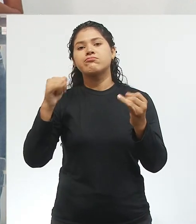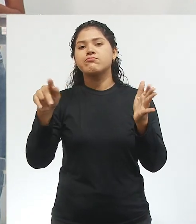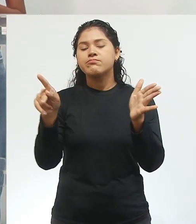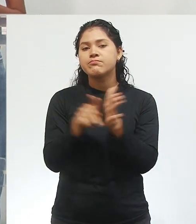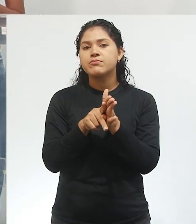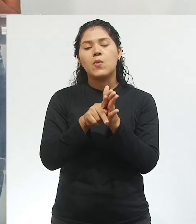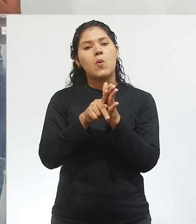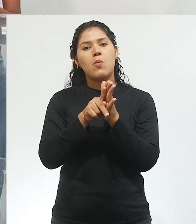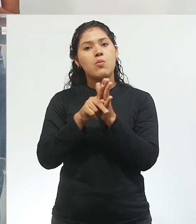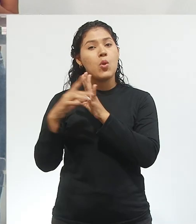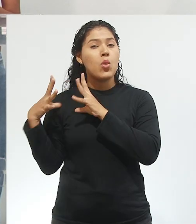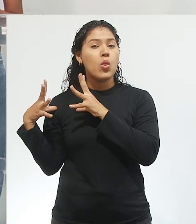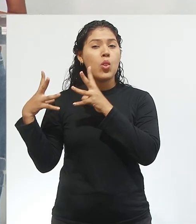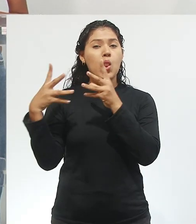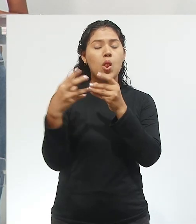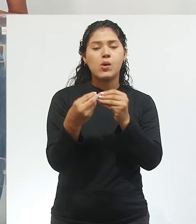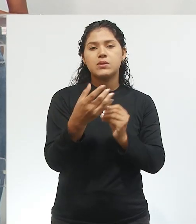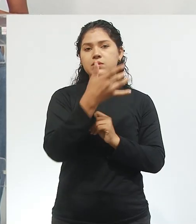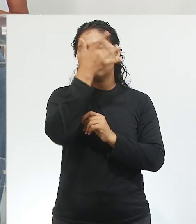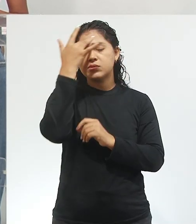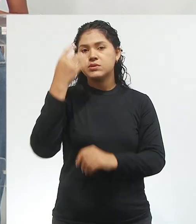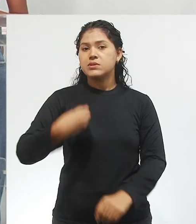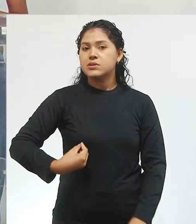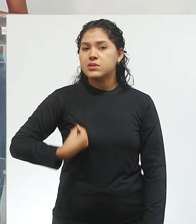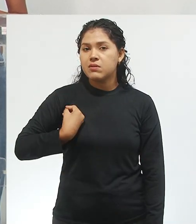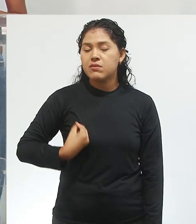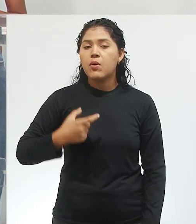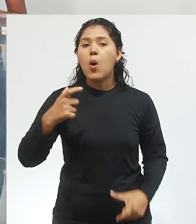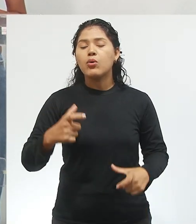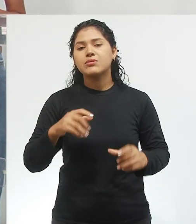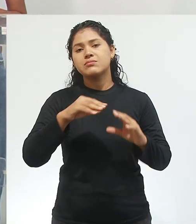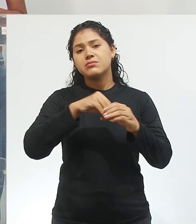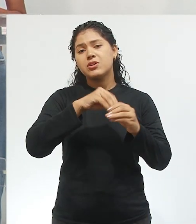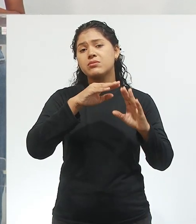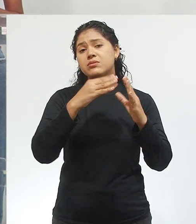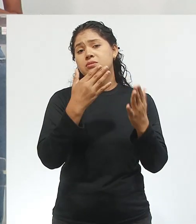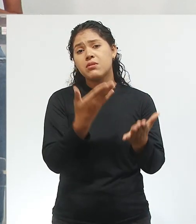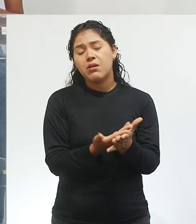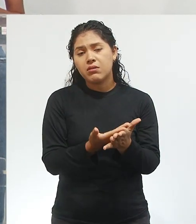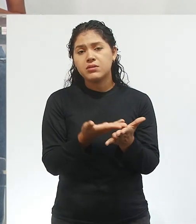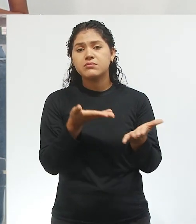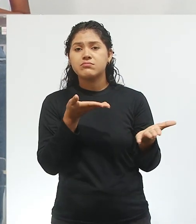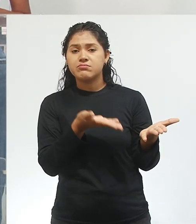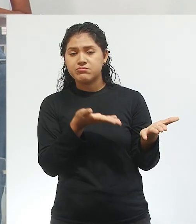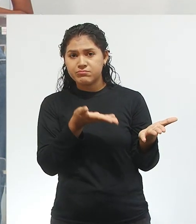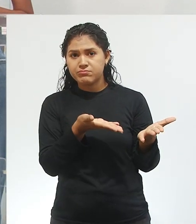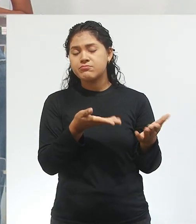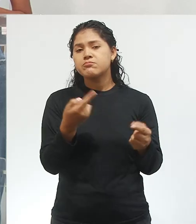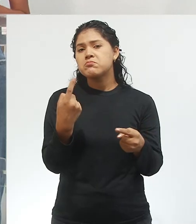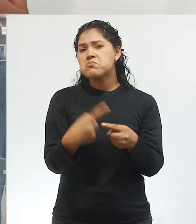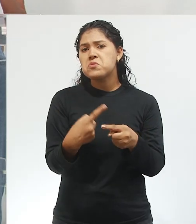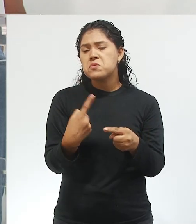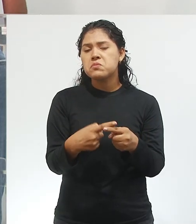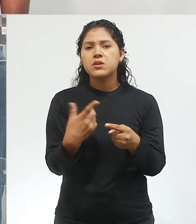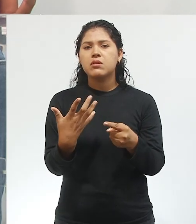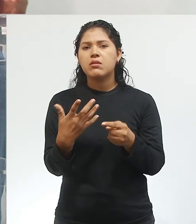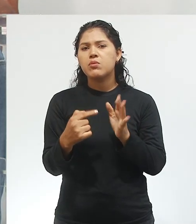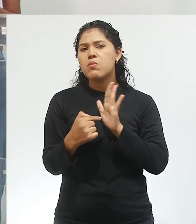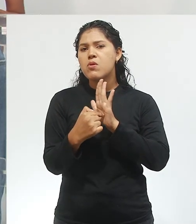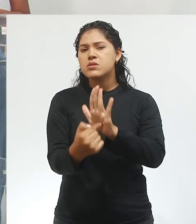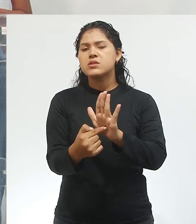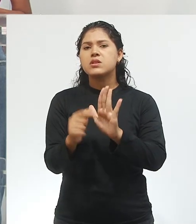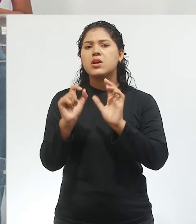que constituem essa instituição escolar? Por que não levar a sério, né, as